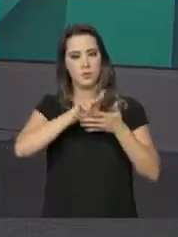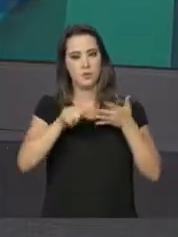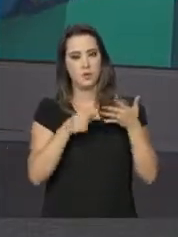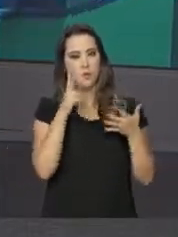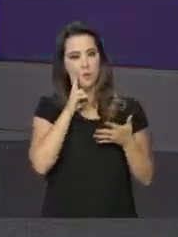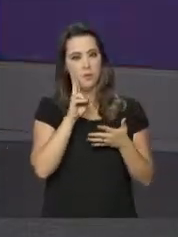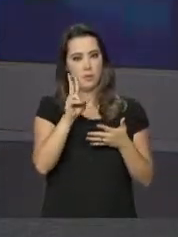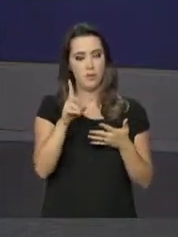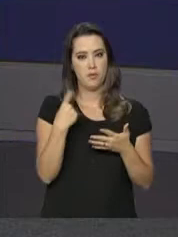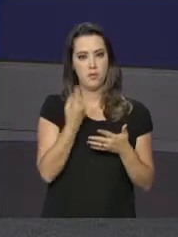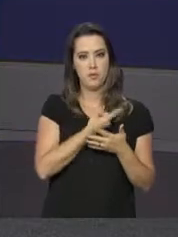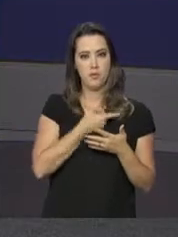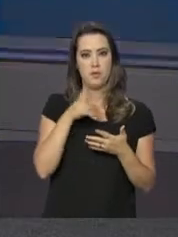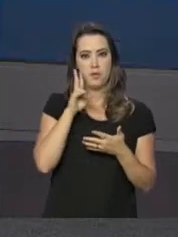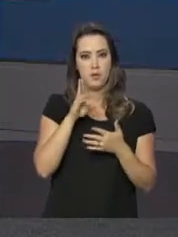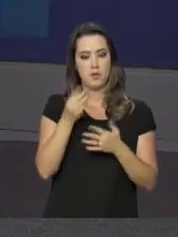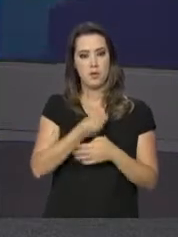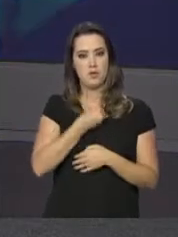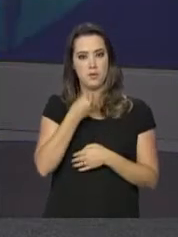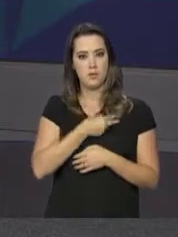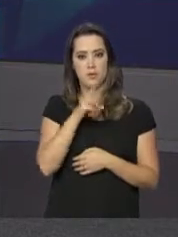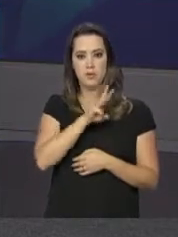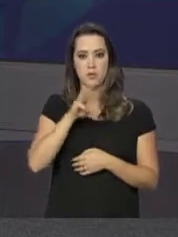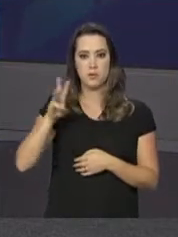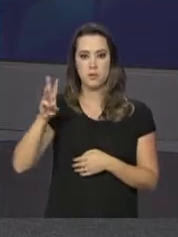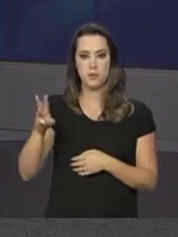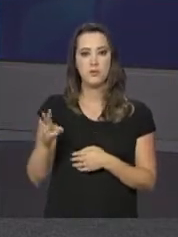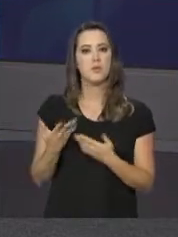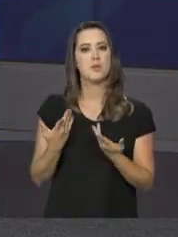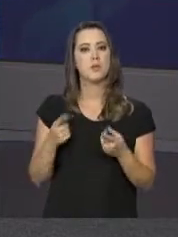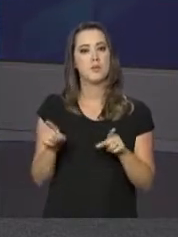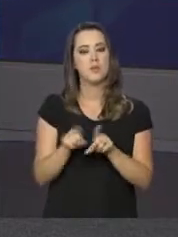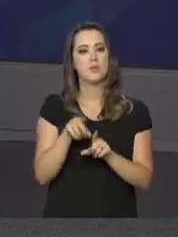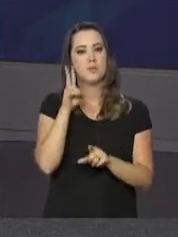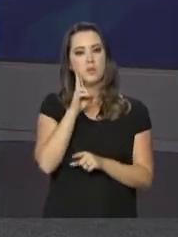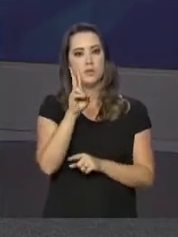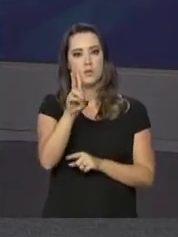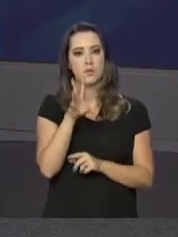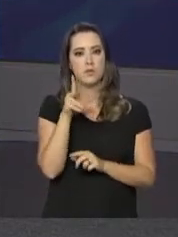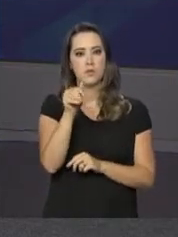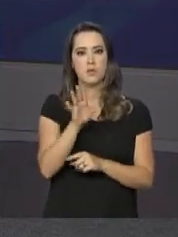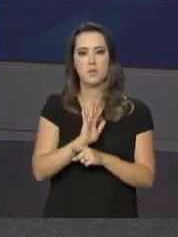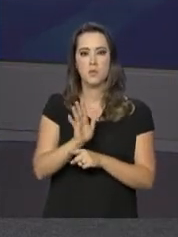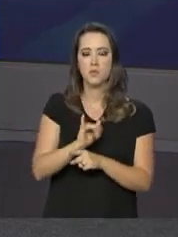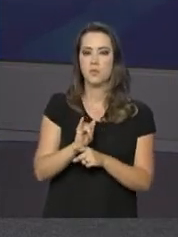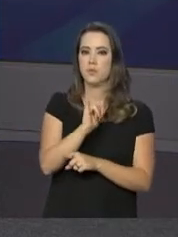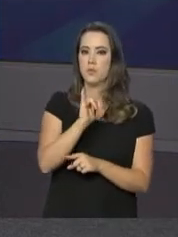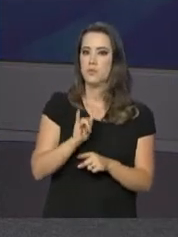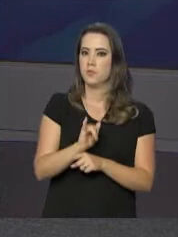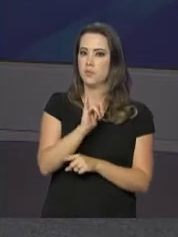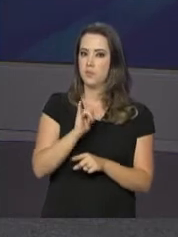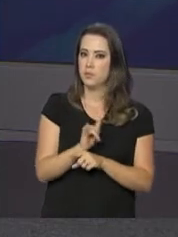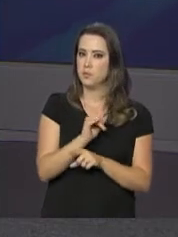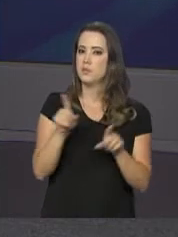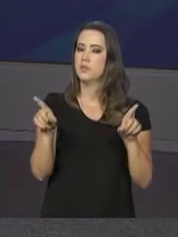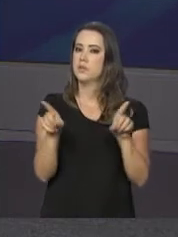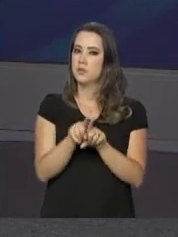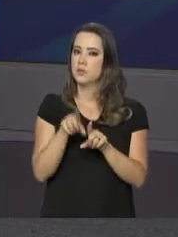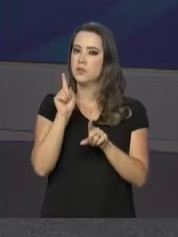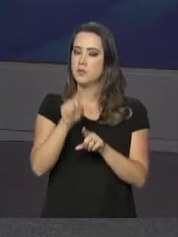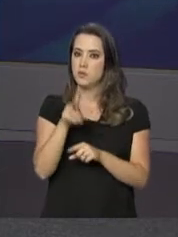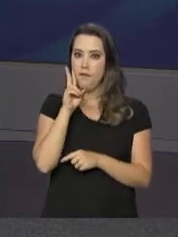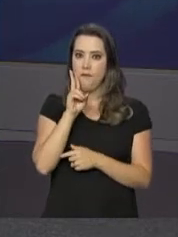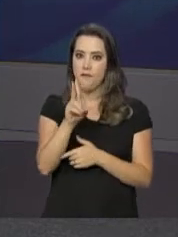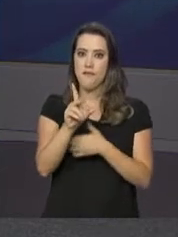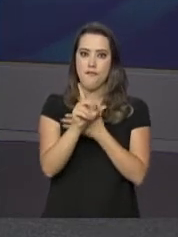formas a nossa programação está ao vivo no site da npr você acessa todas as reportagens no nosso canal no youtube e também